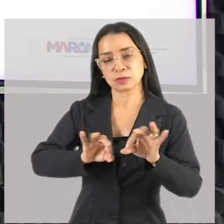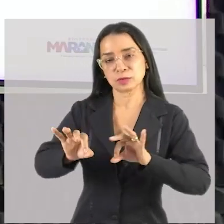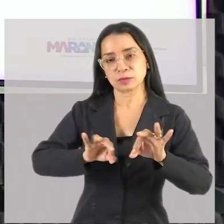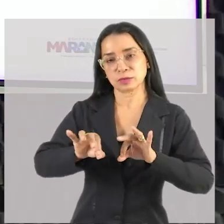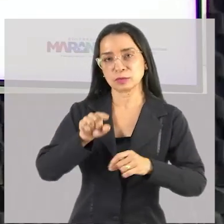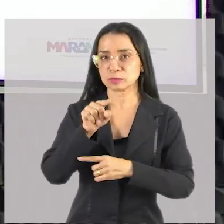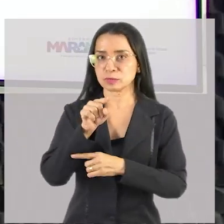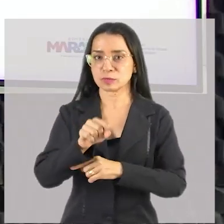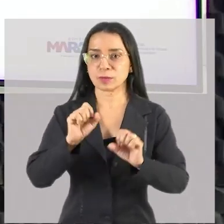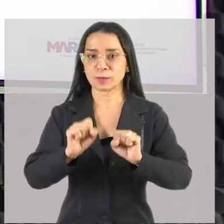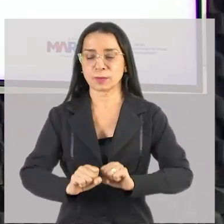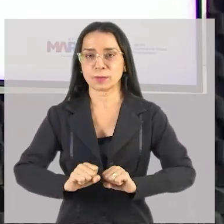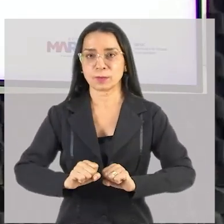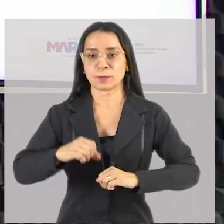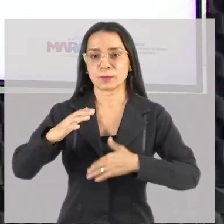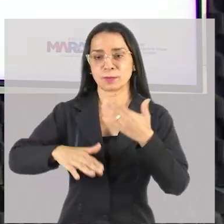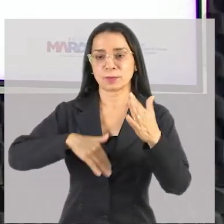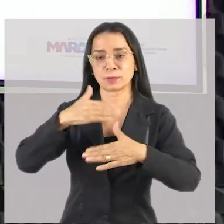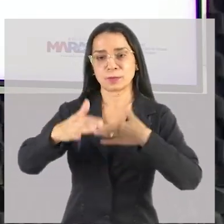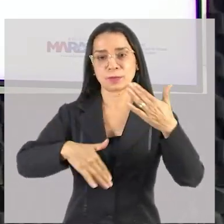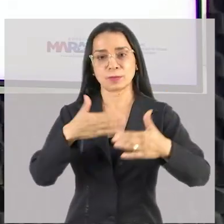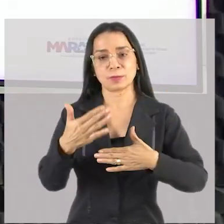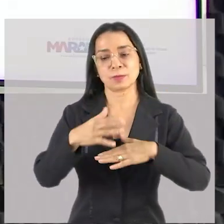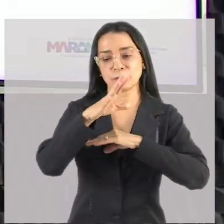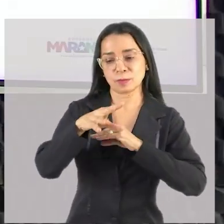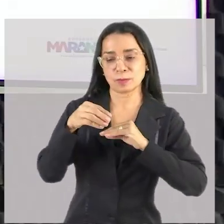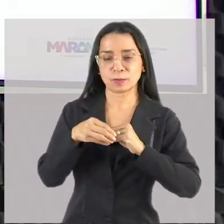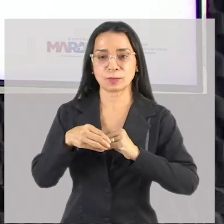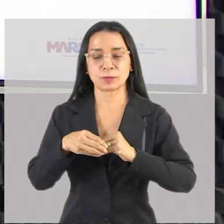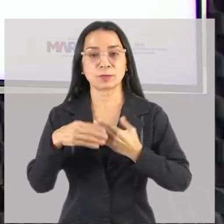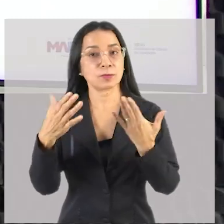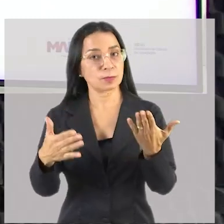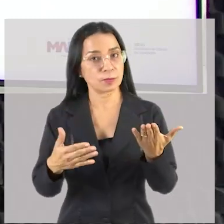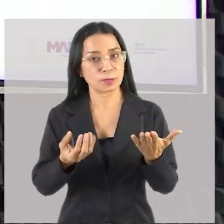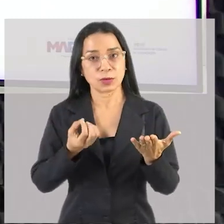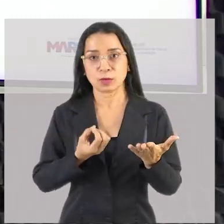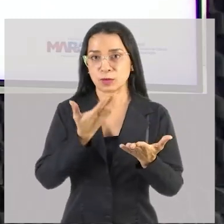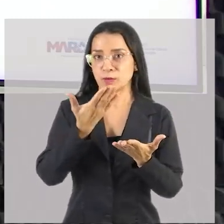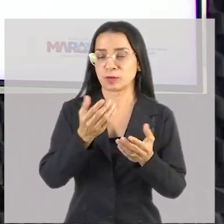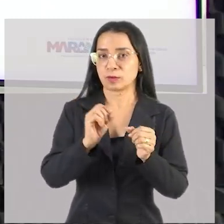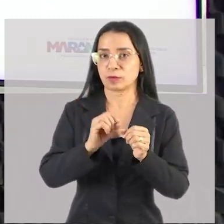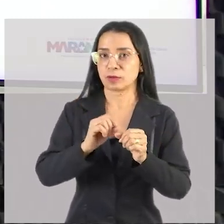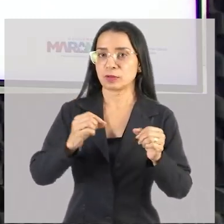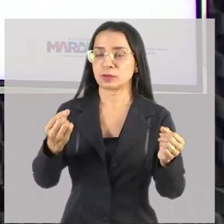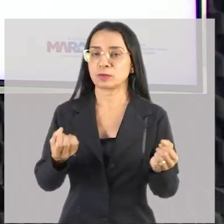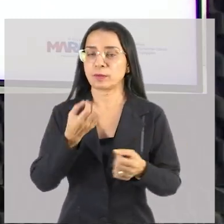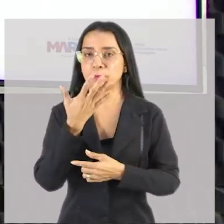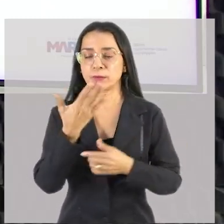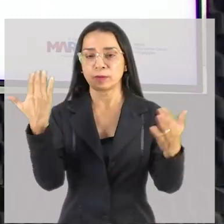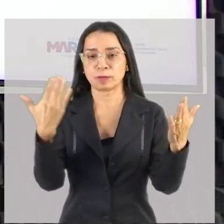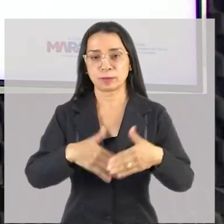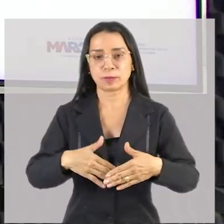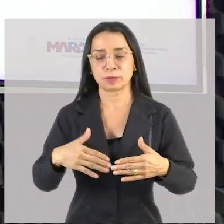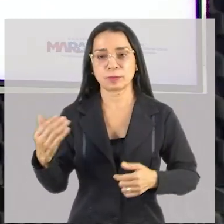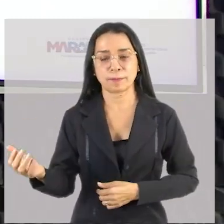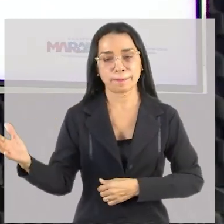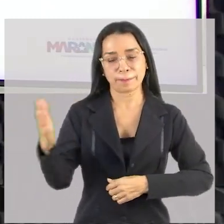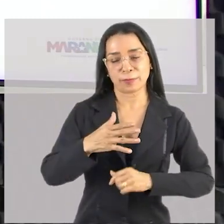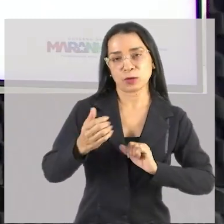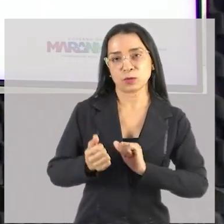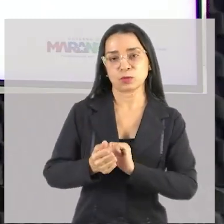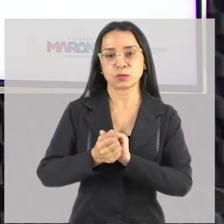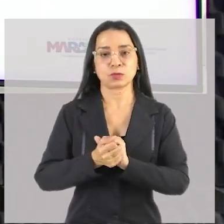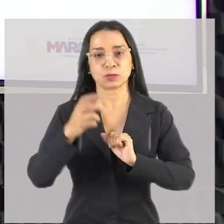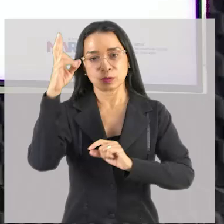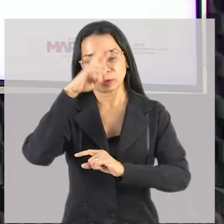legal seus conhecimentos, para que você desenvolva uma excelente prova. Perfeito? Vamos junto? Lembrando que